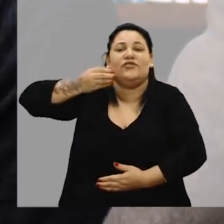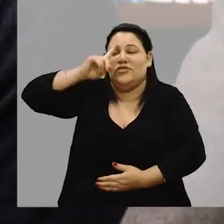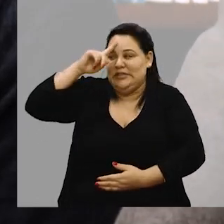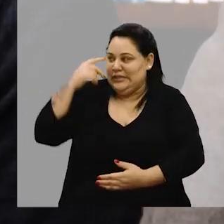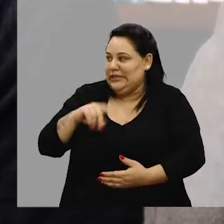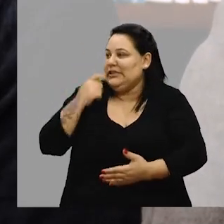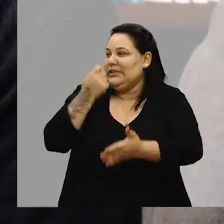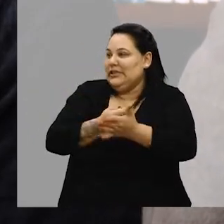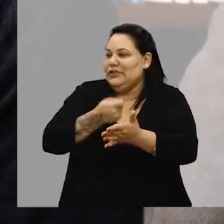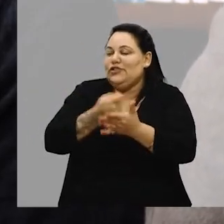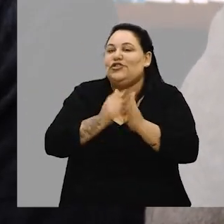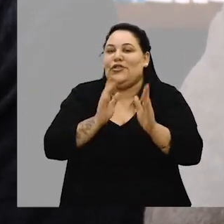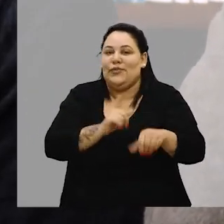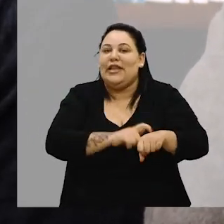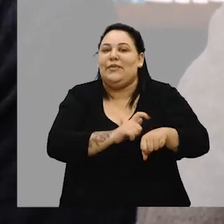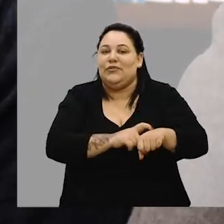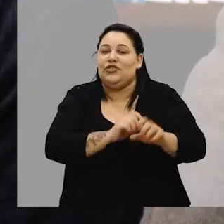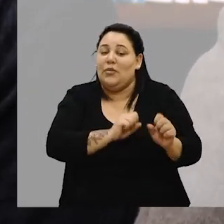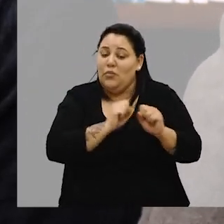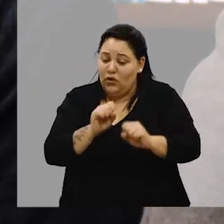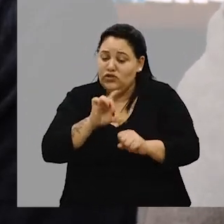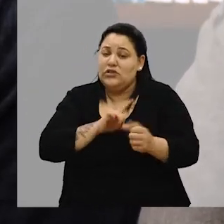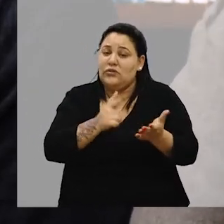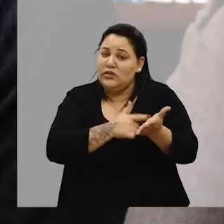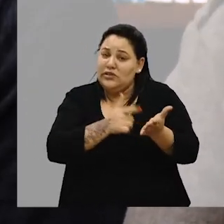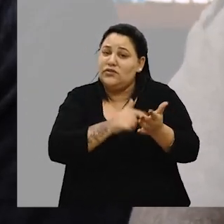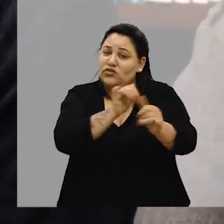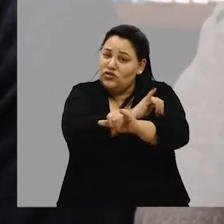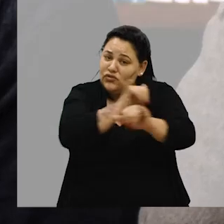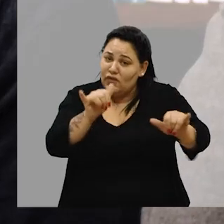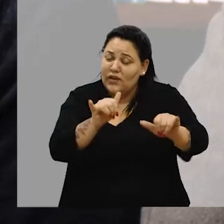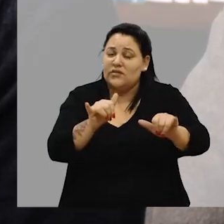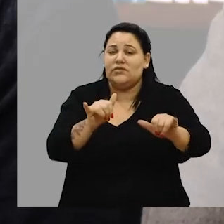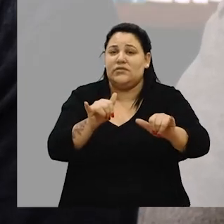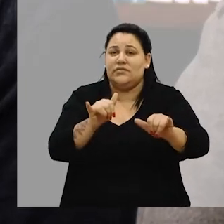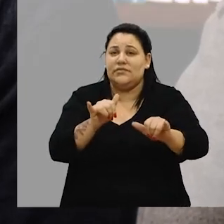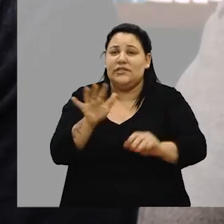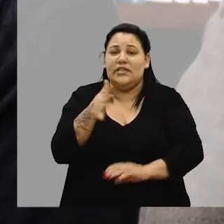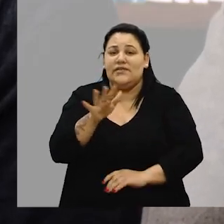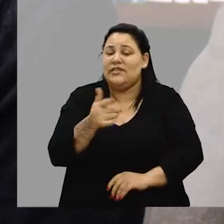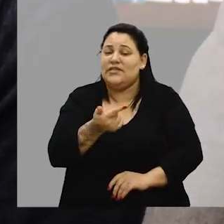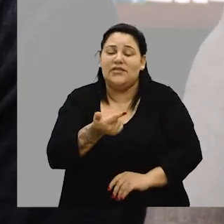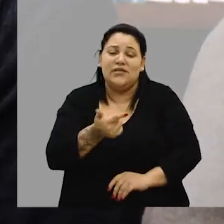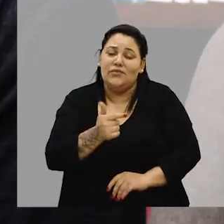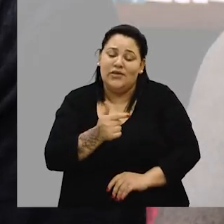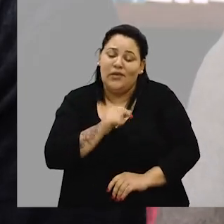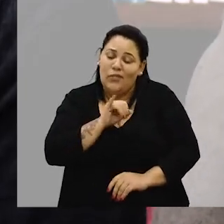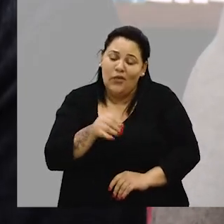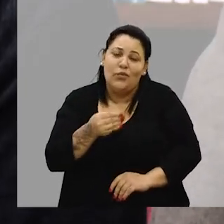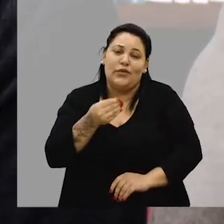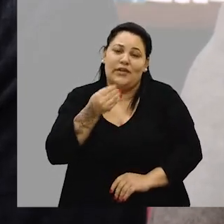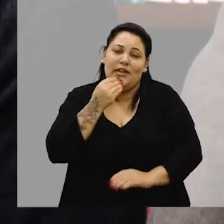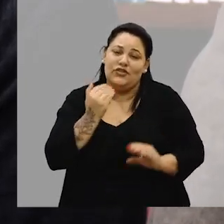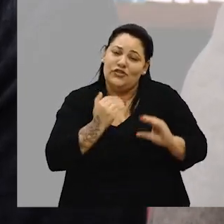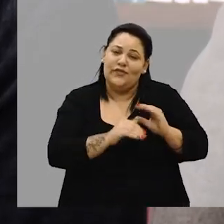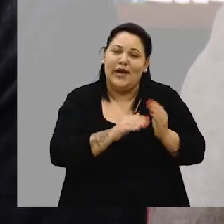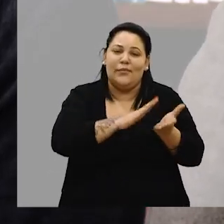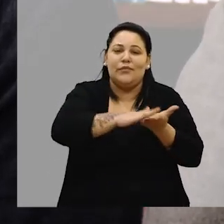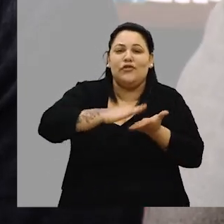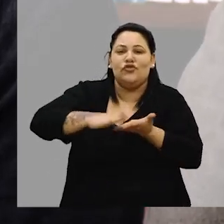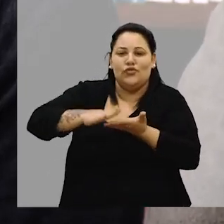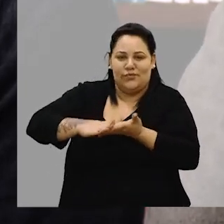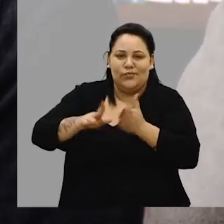que já estão aí na luta, na lida, já possam também ter os seus livros ali publicados, quando muitas vezes não tem